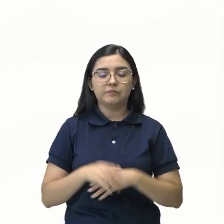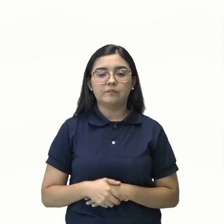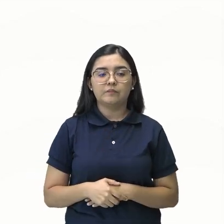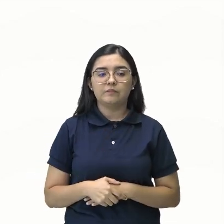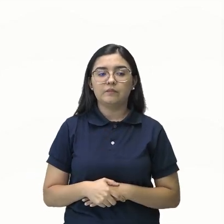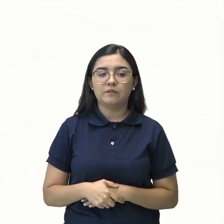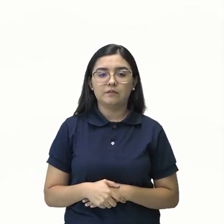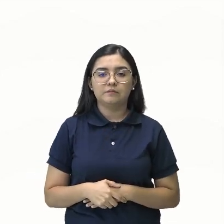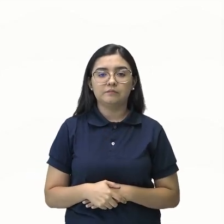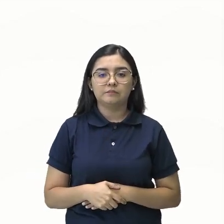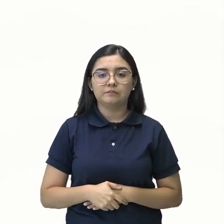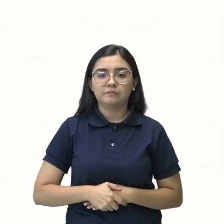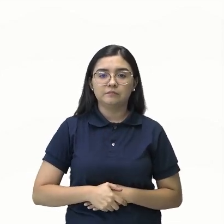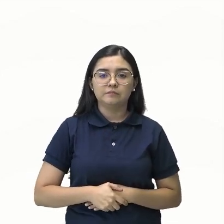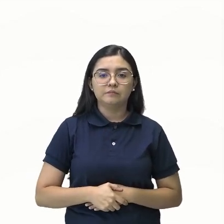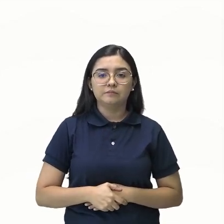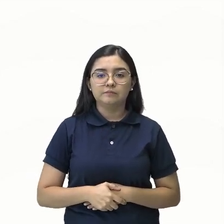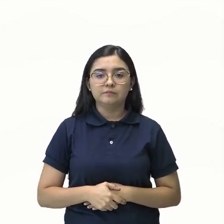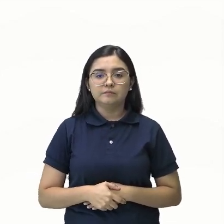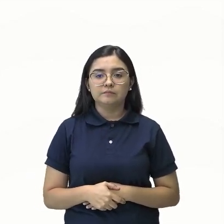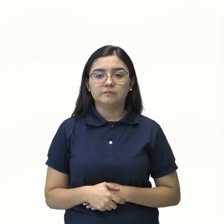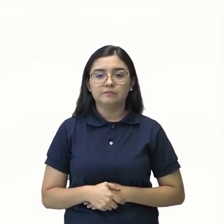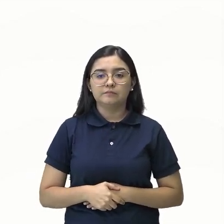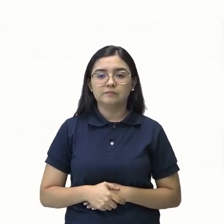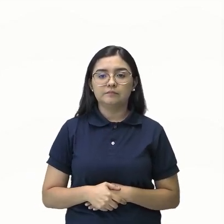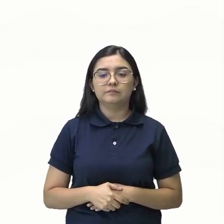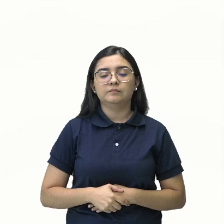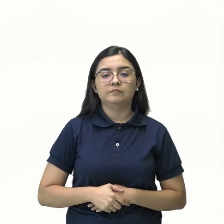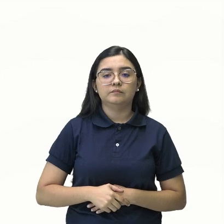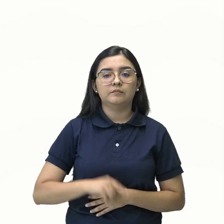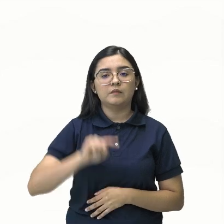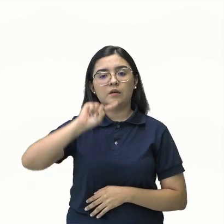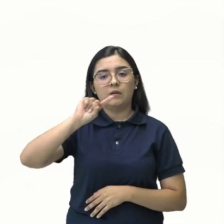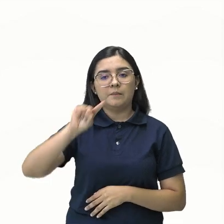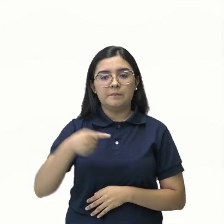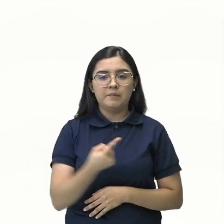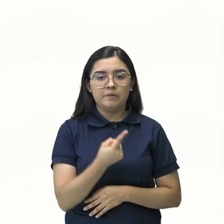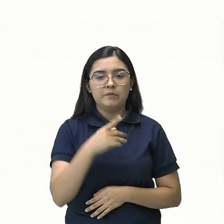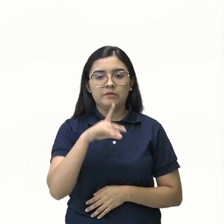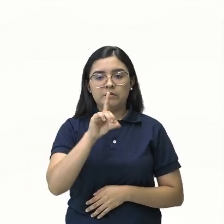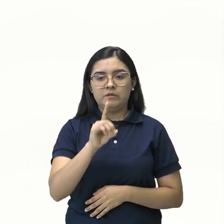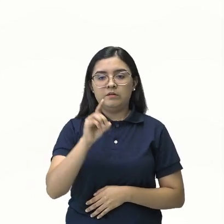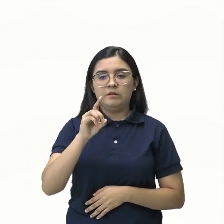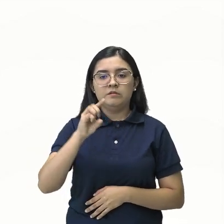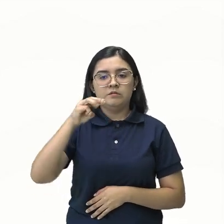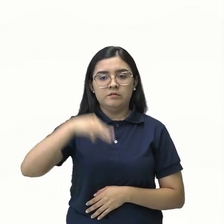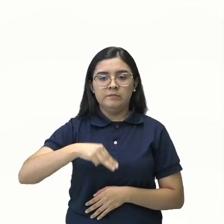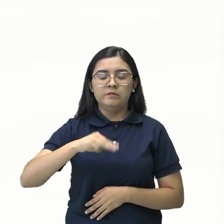é igual a 1.000 decímetros cúbicos,